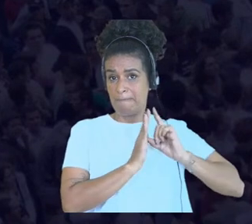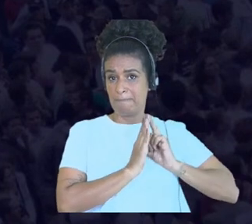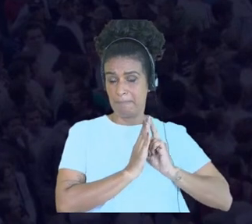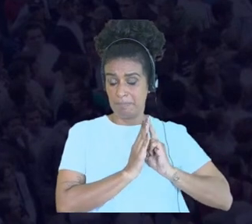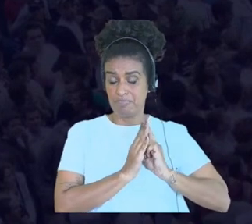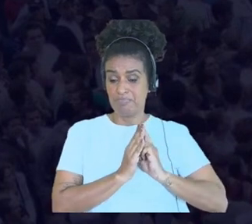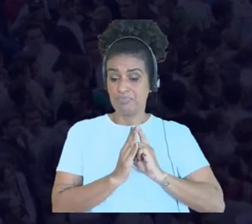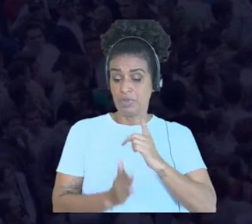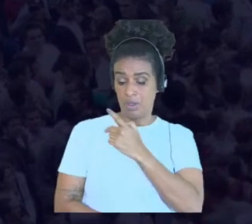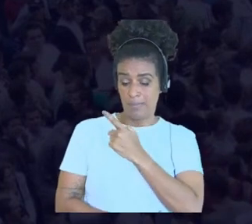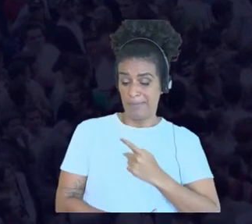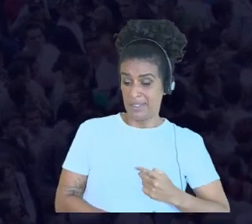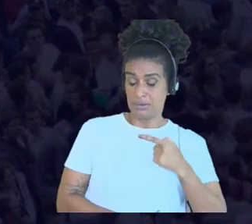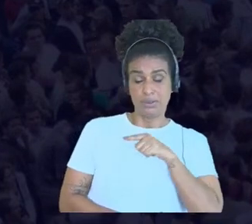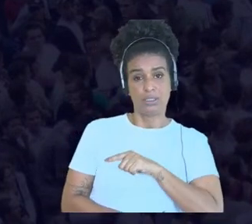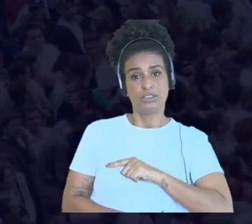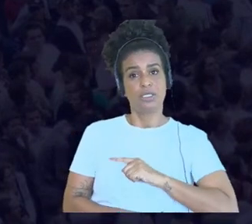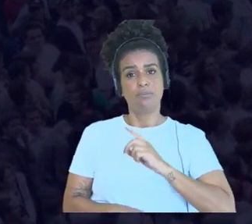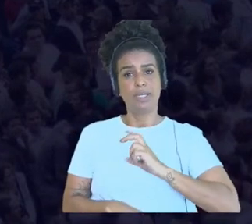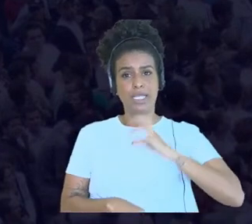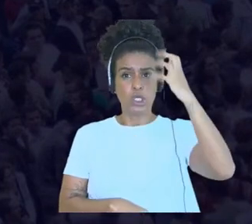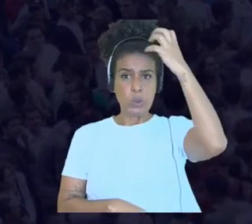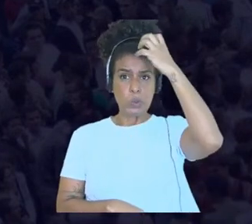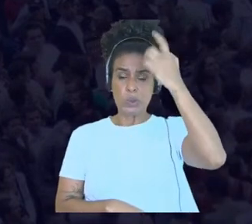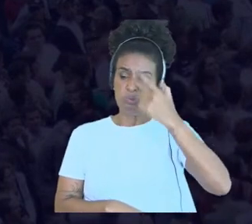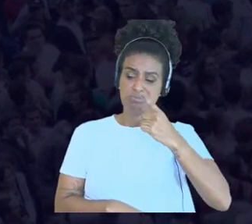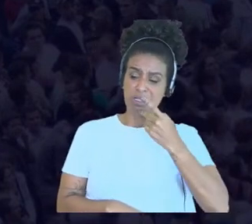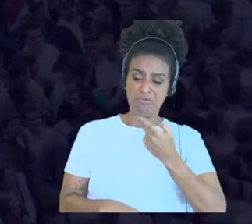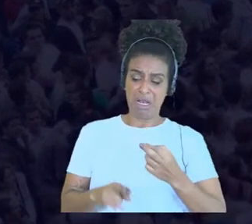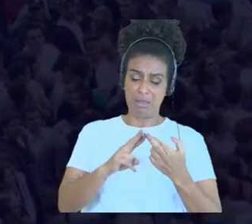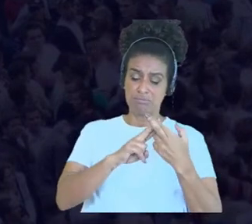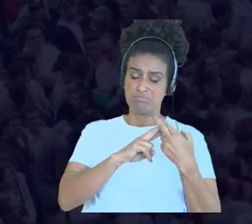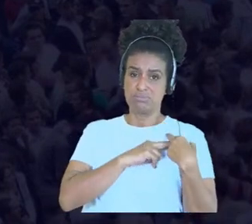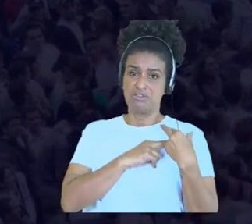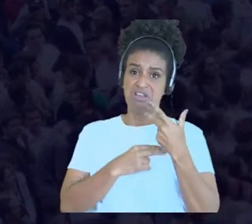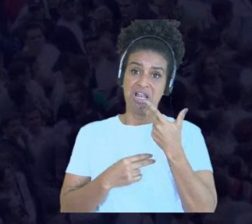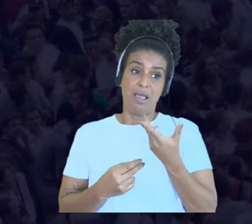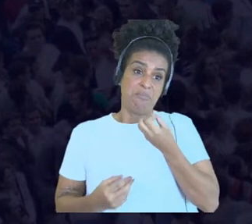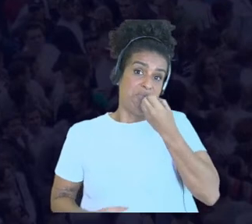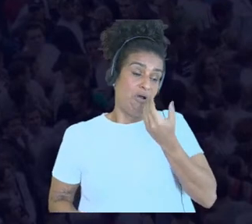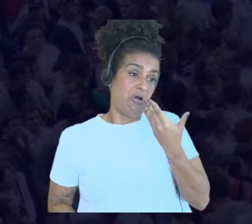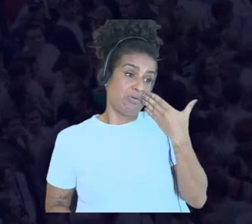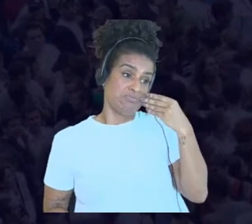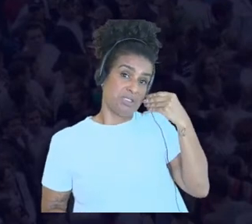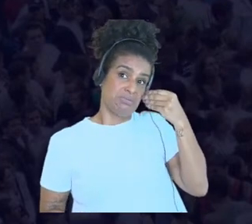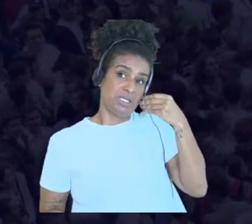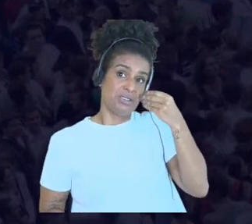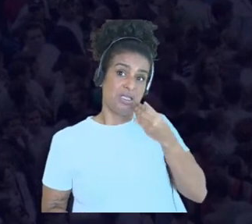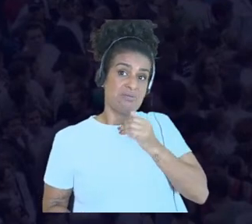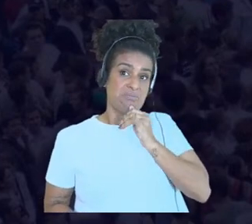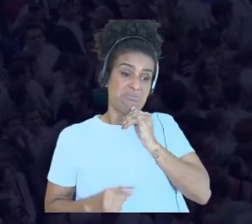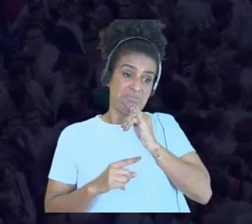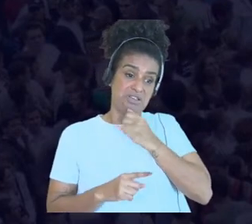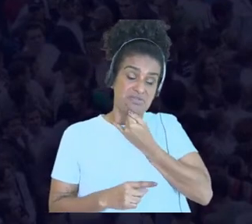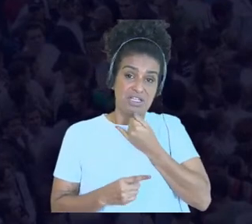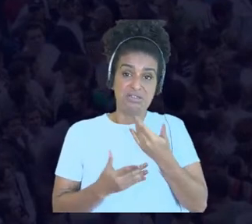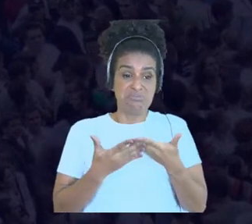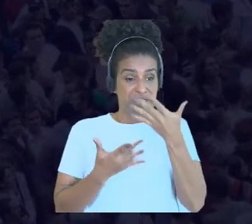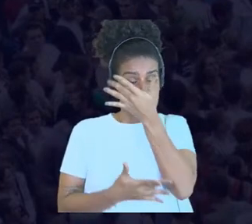também não recai sobre ele essa accountability, porque ele iria dizer, bom, eu tentei, mas eu não, infelizmente essa pessoa não foi bem.